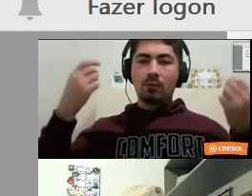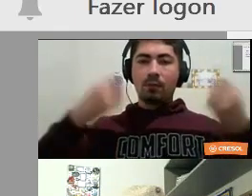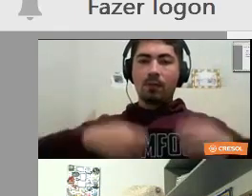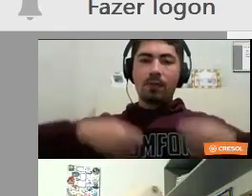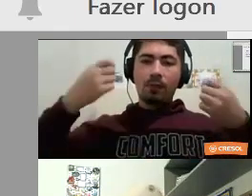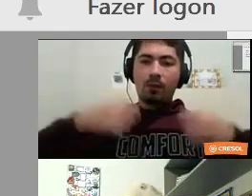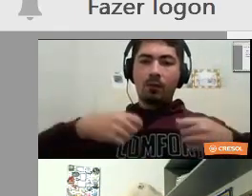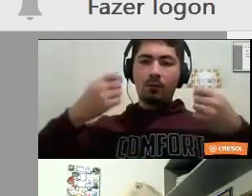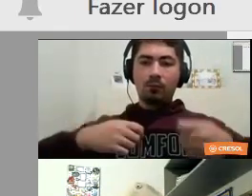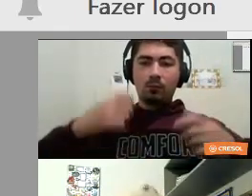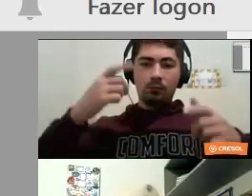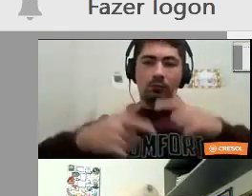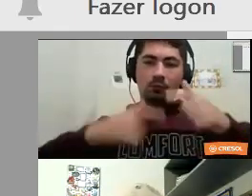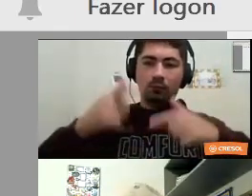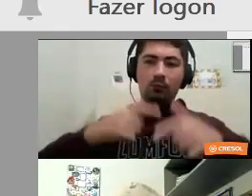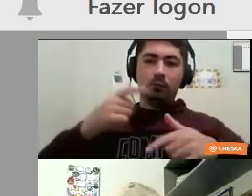muito trabalho.